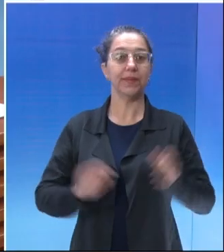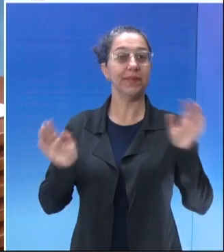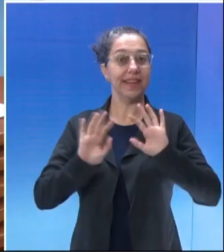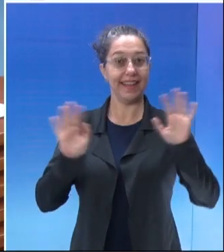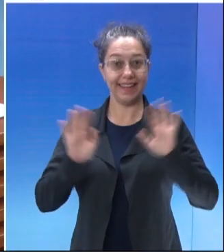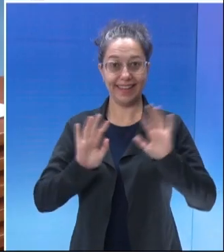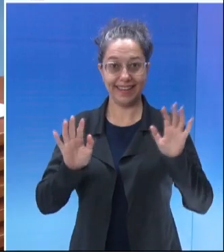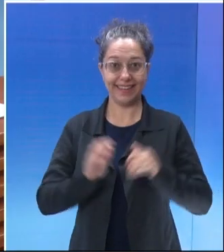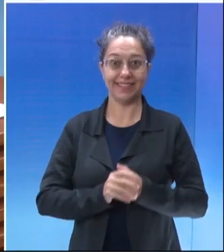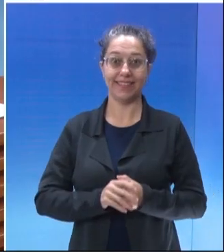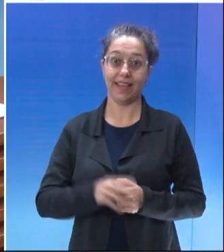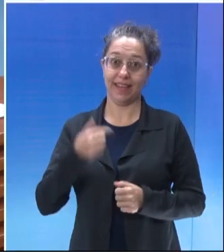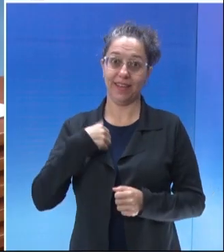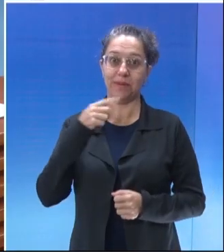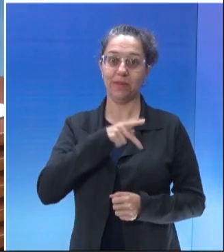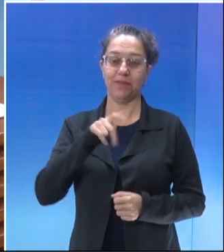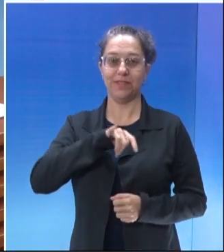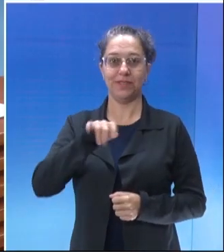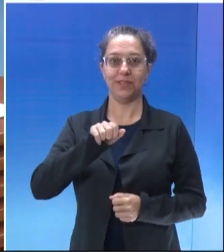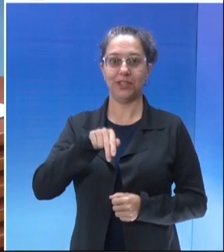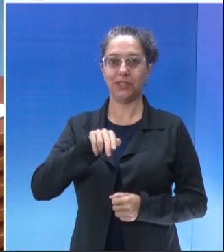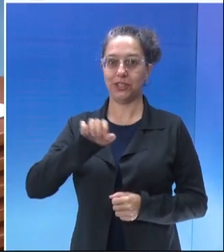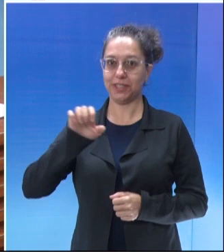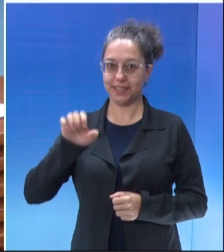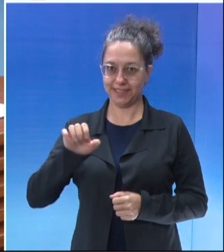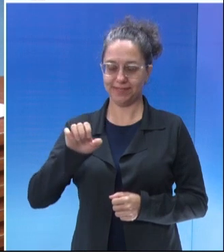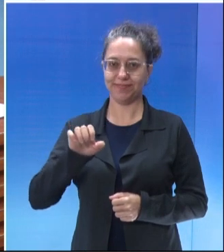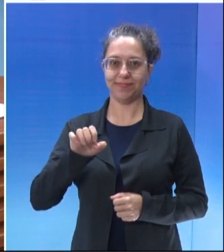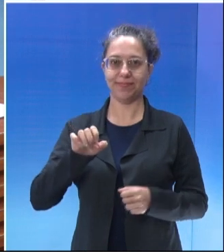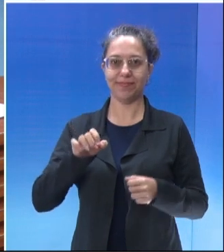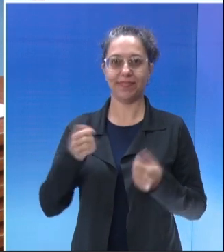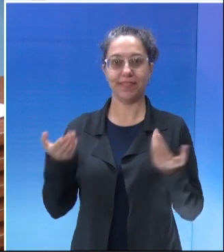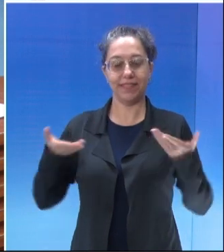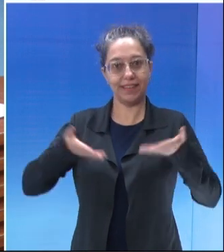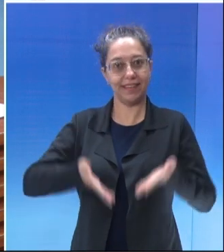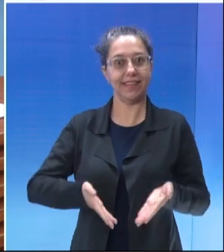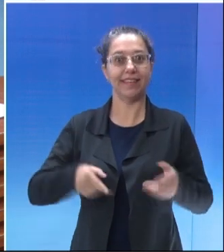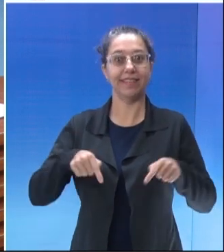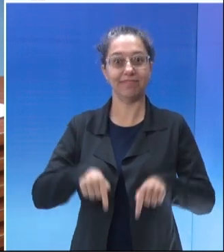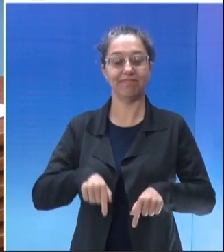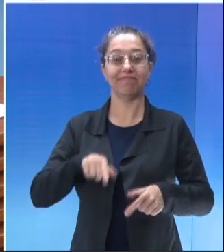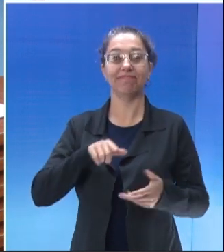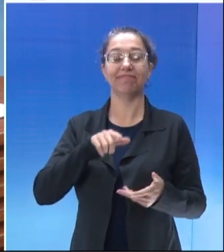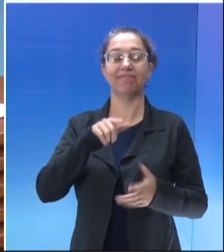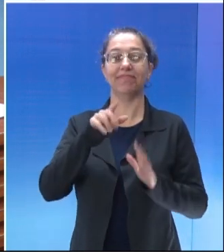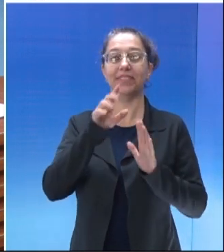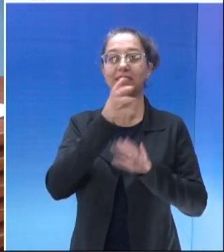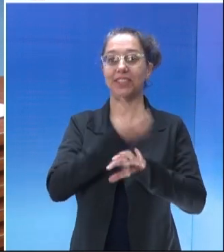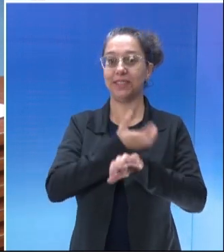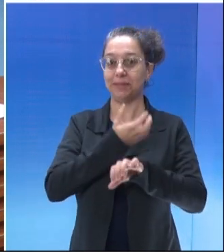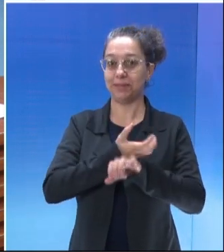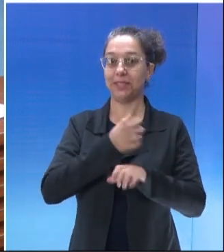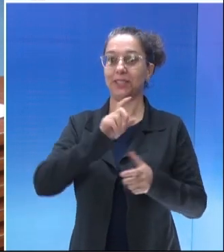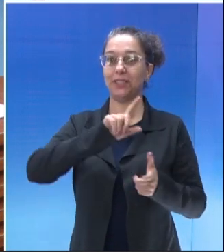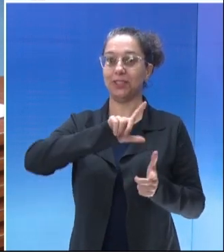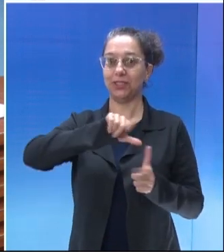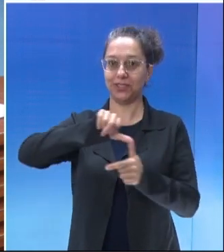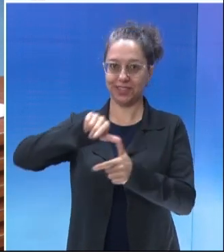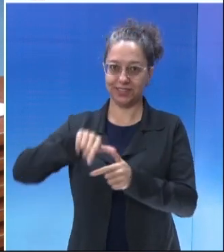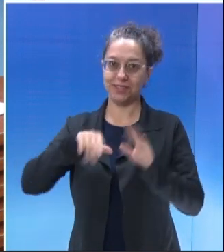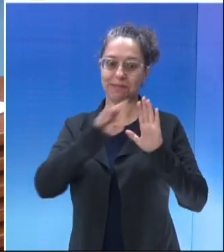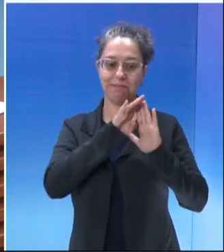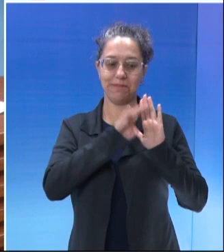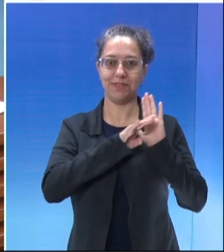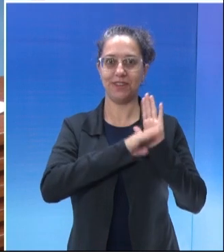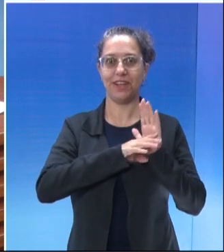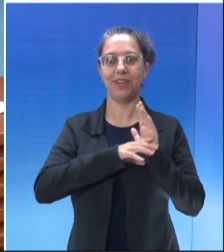Olá, eu sou a professora Jane Cavalcante, estou aqui com a disciplina de Geografia. Nesse projeto Tô de Casa no Enem,